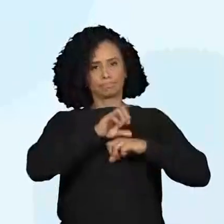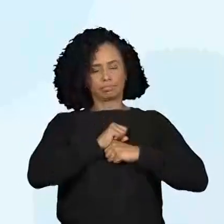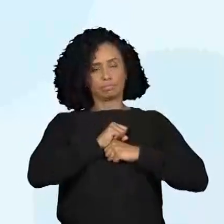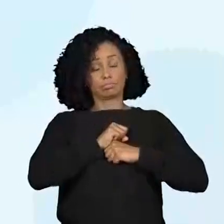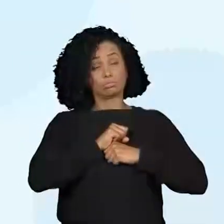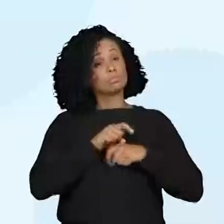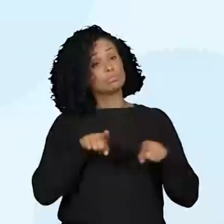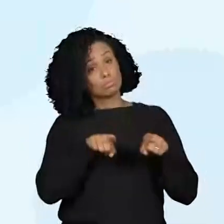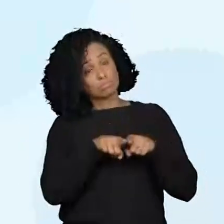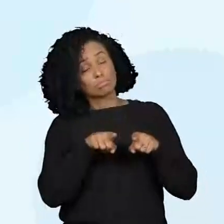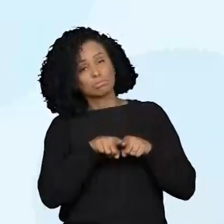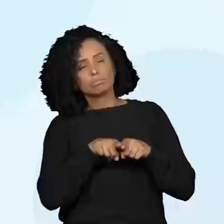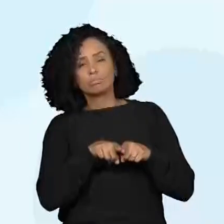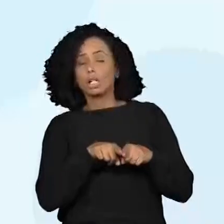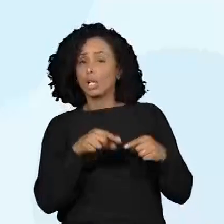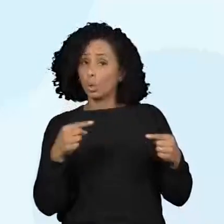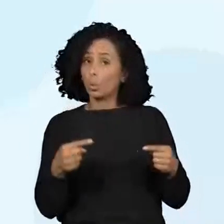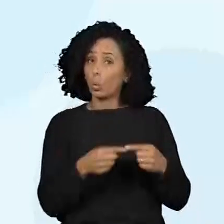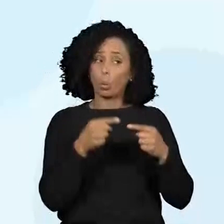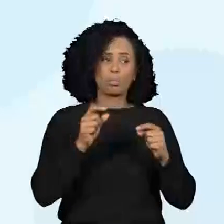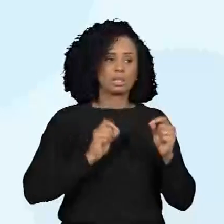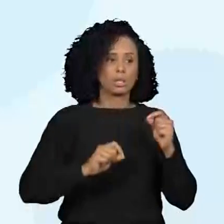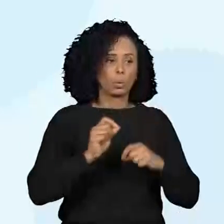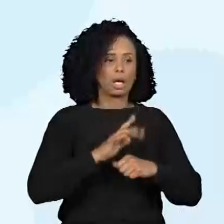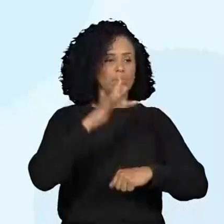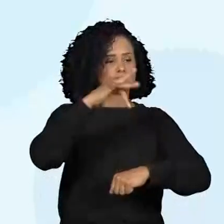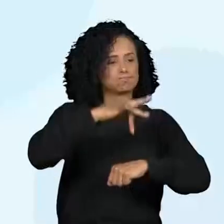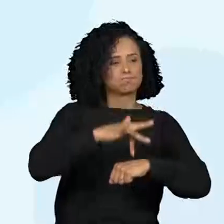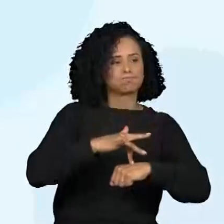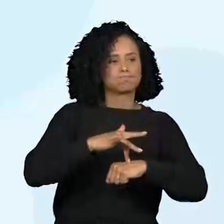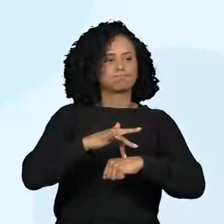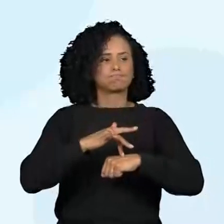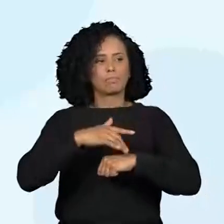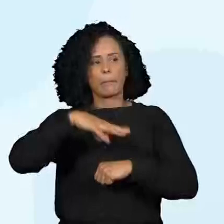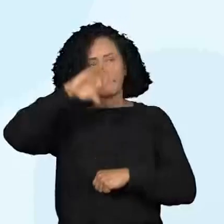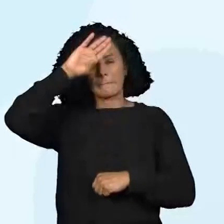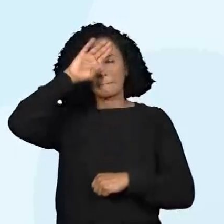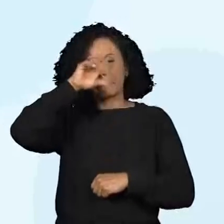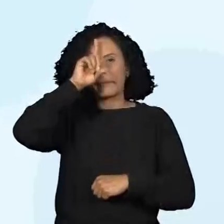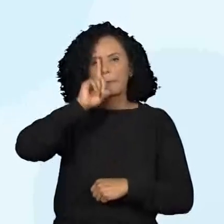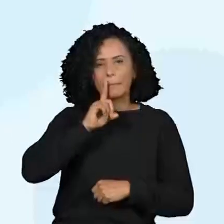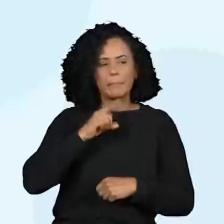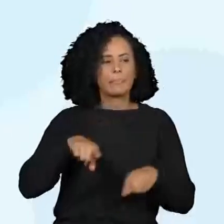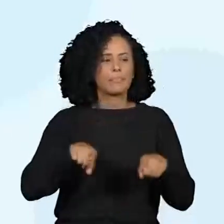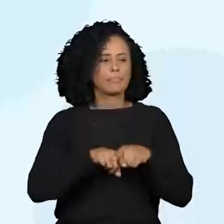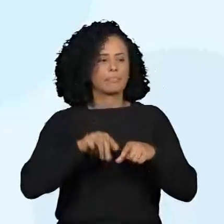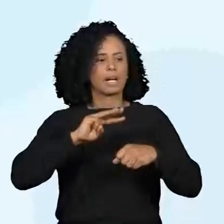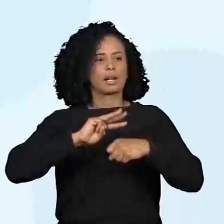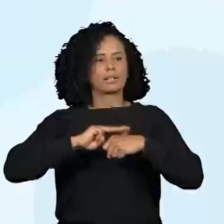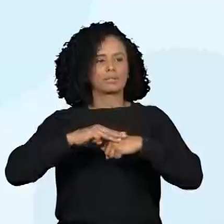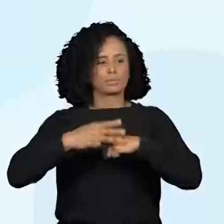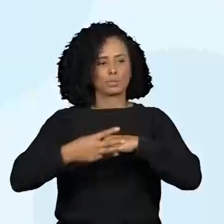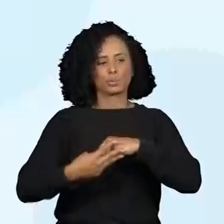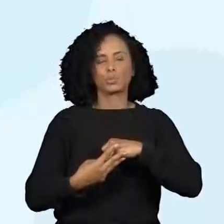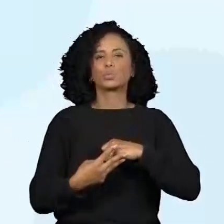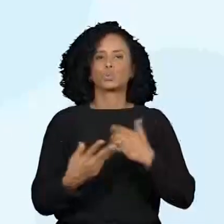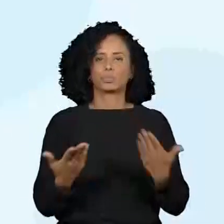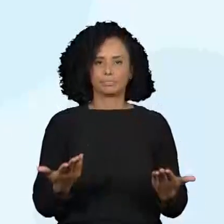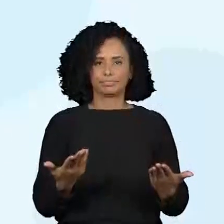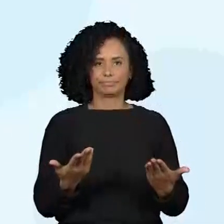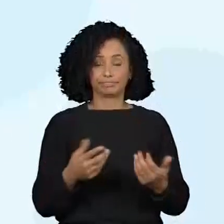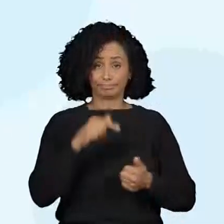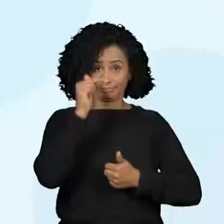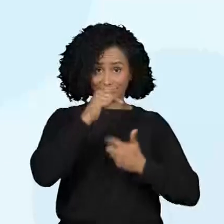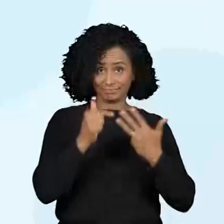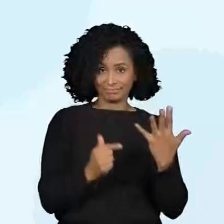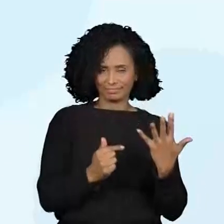mosquitos, como a dengue, a febre amarela, a chikungunya e a zika, tá? Agora eu vou mostrar para vocês rapidinho aqui os